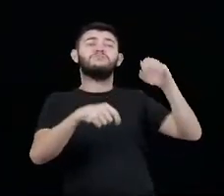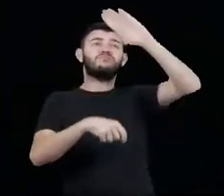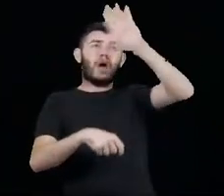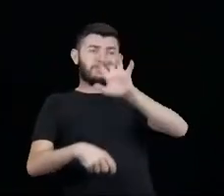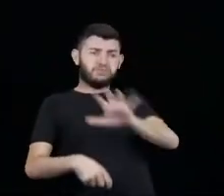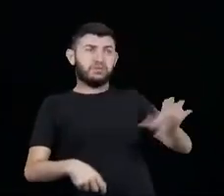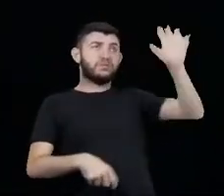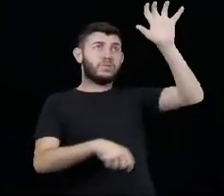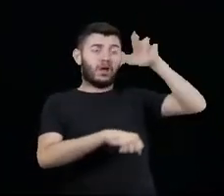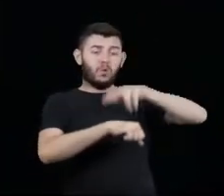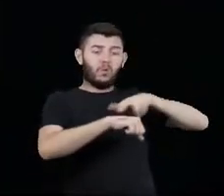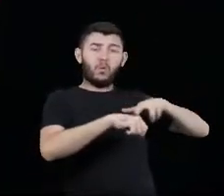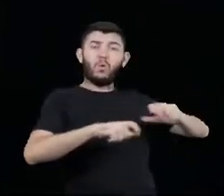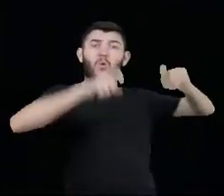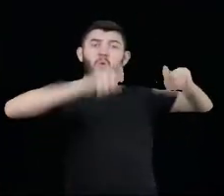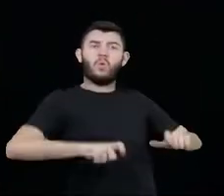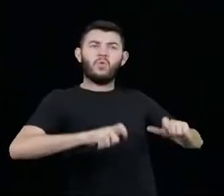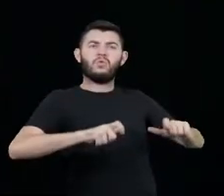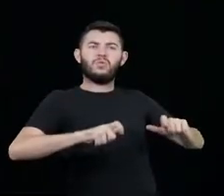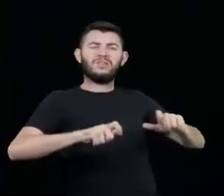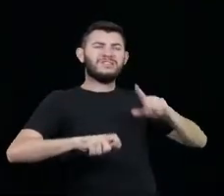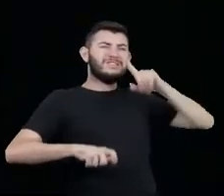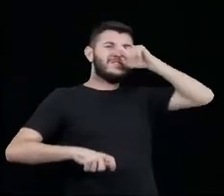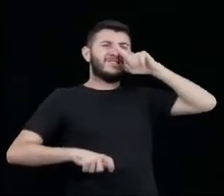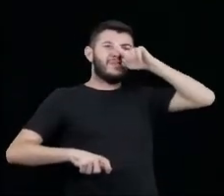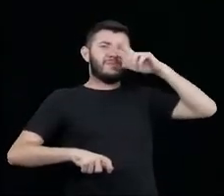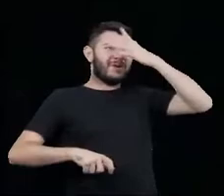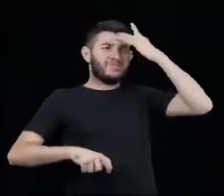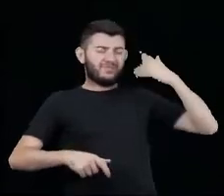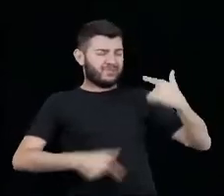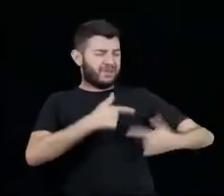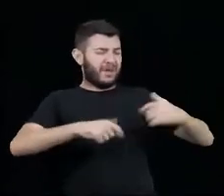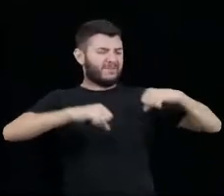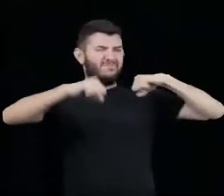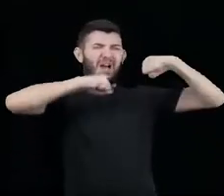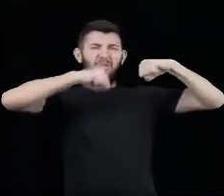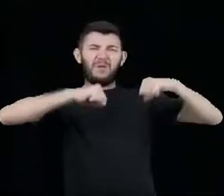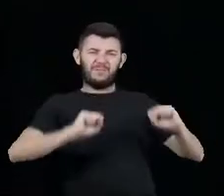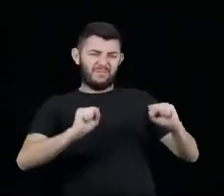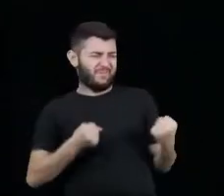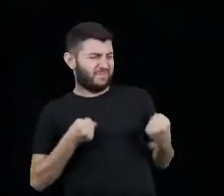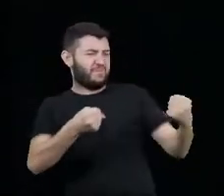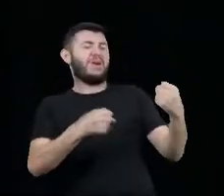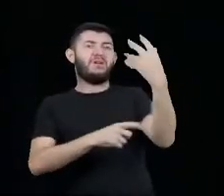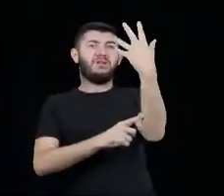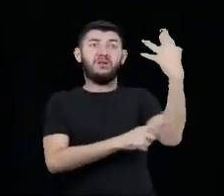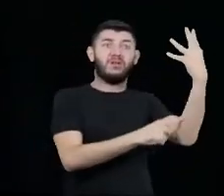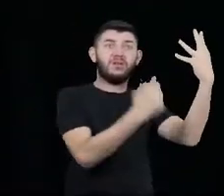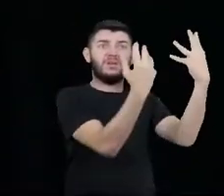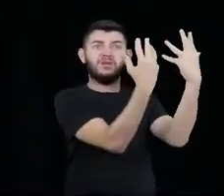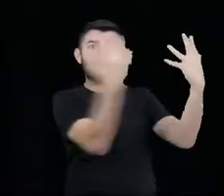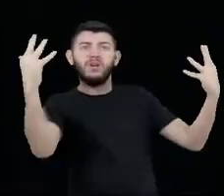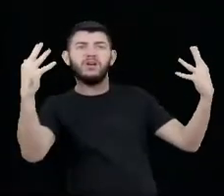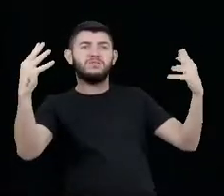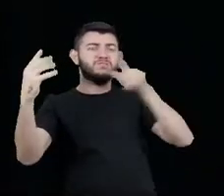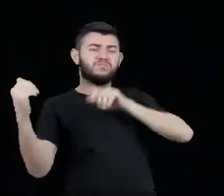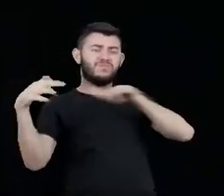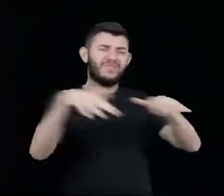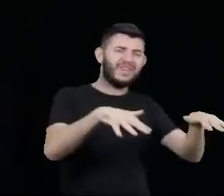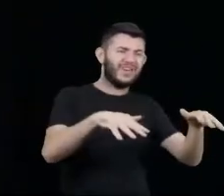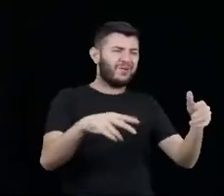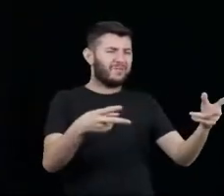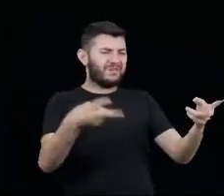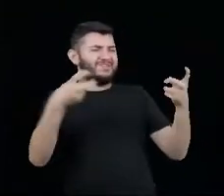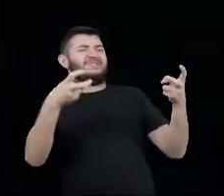de perto toda a destruição, todo o descaso, todo o ódio